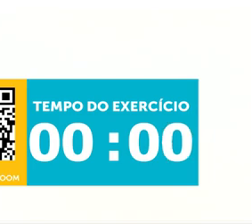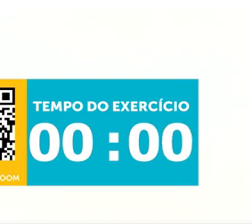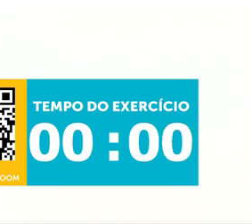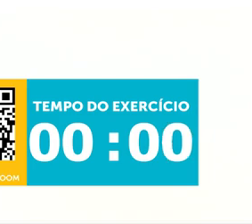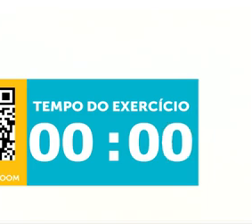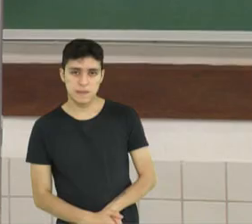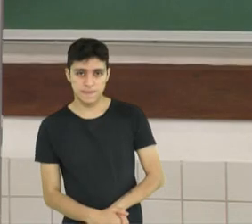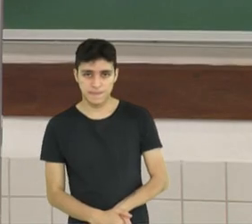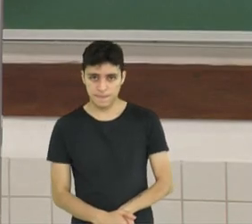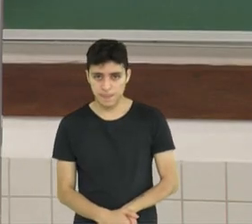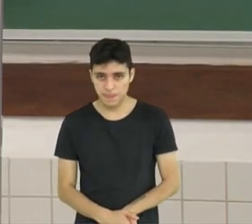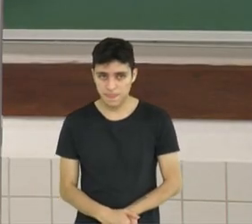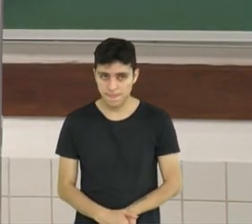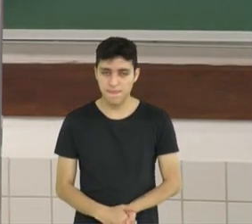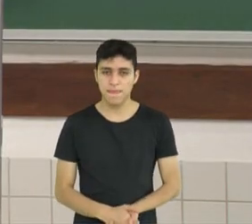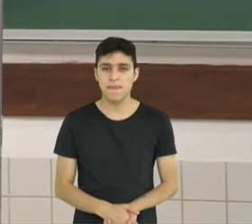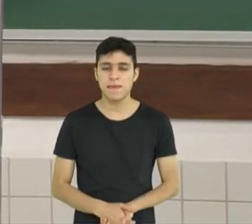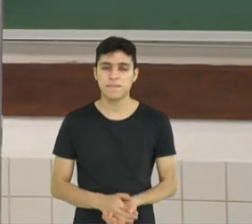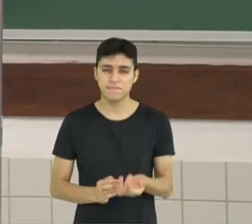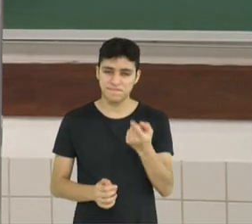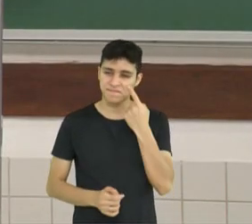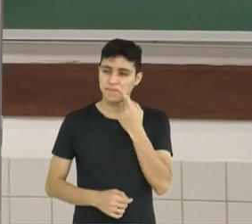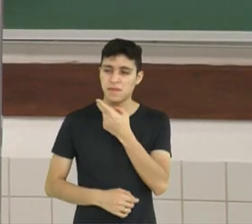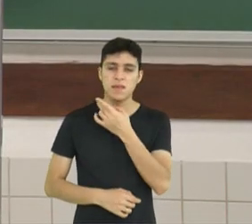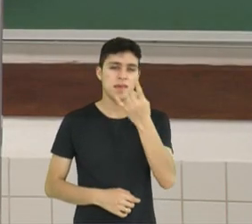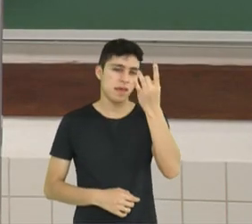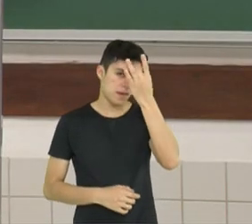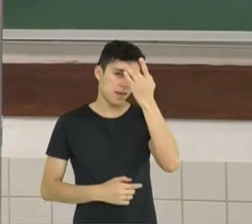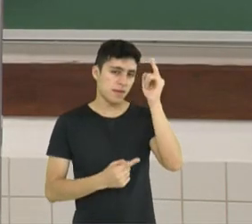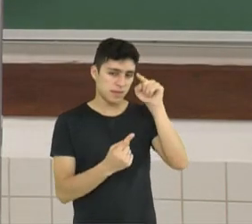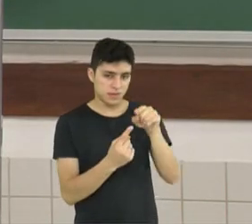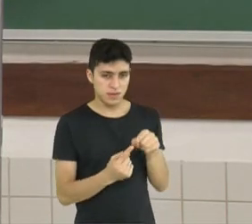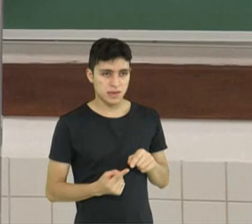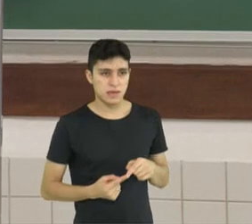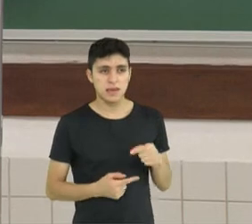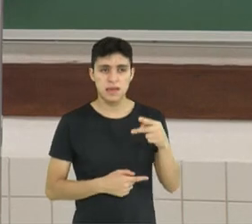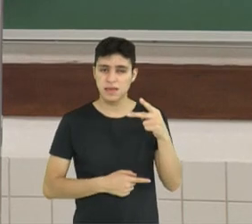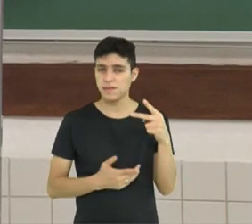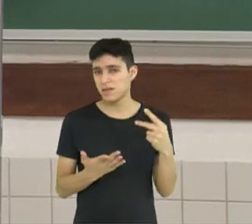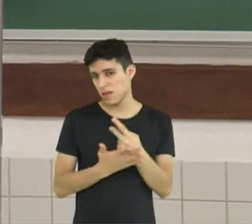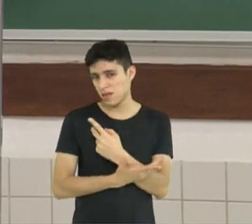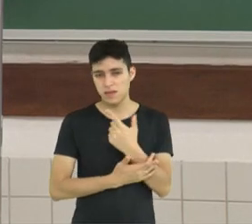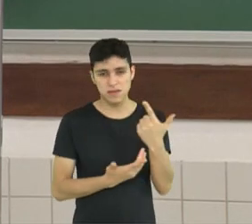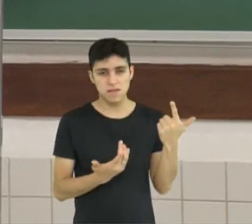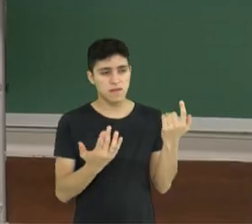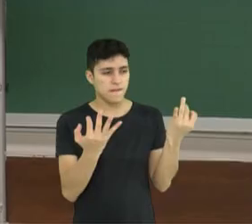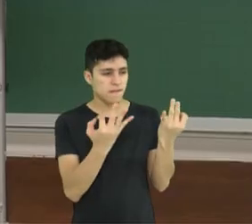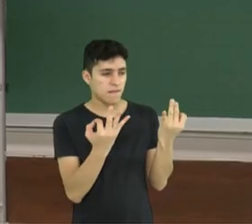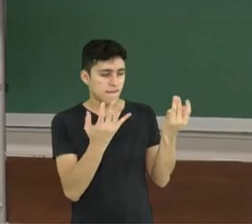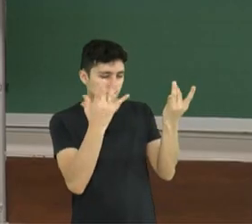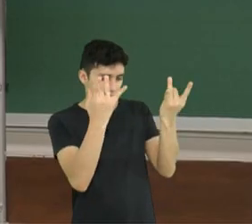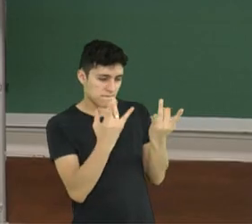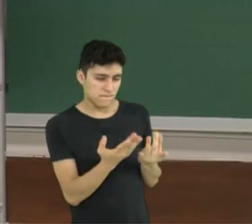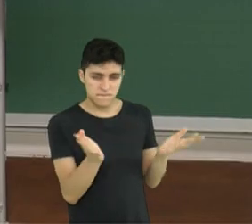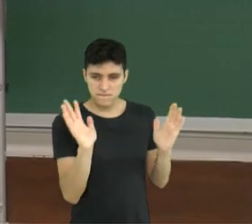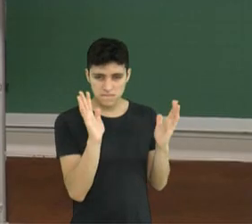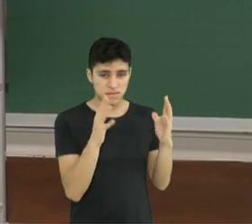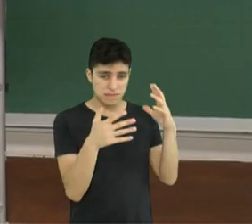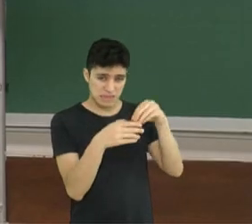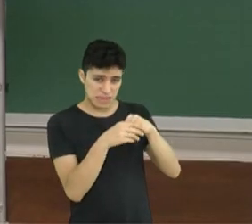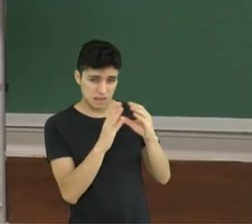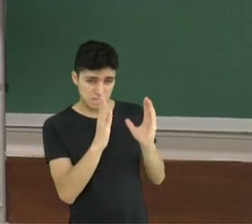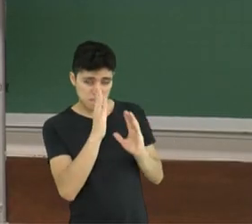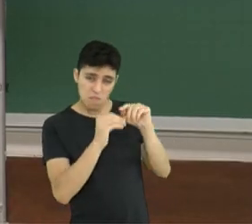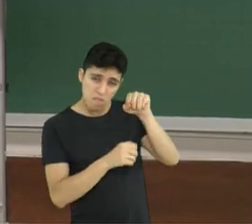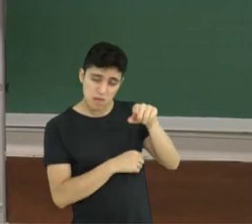oi pessoal fácil né objetivos a dor está errada não tem Contorno derretidas não existe isso não